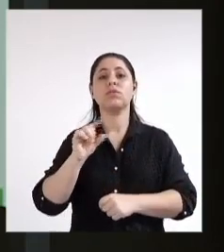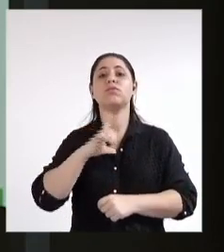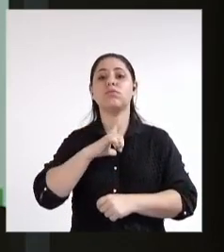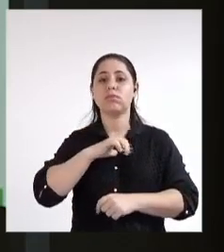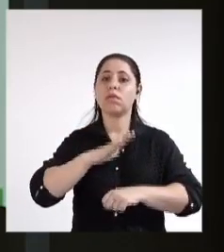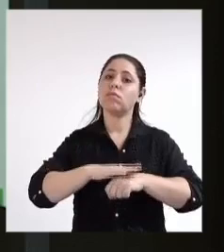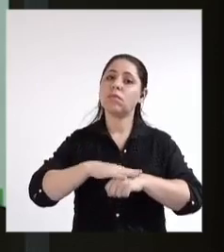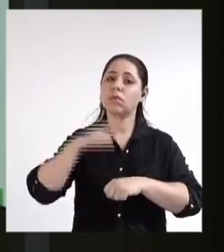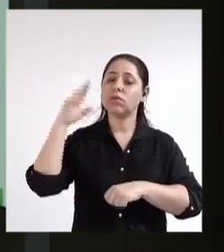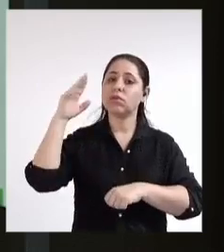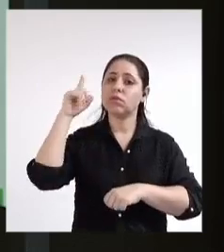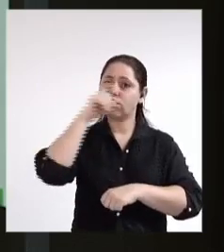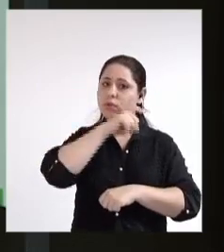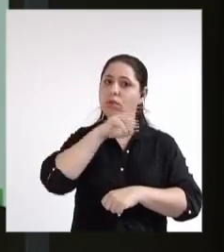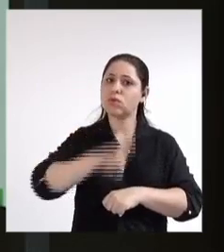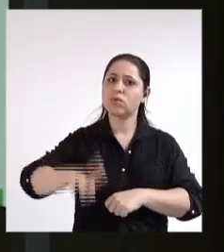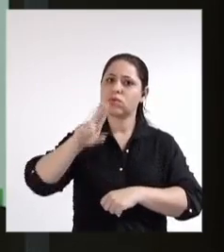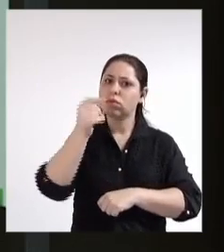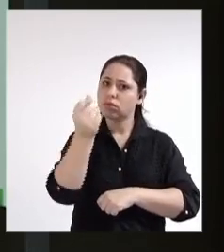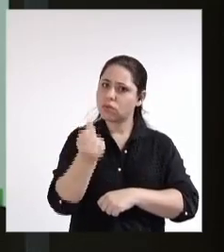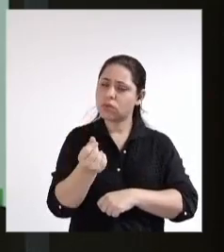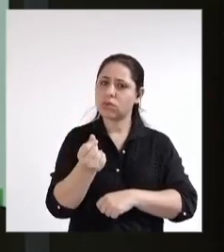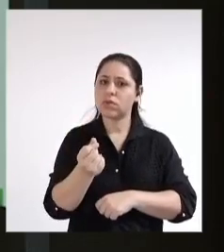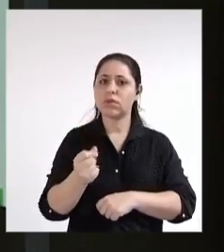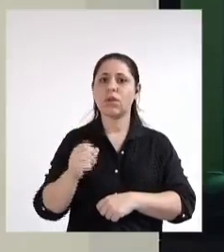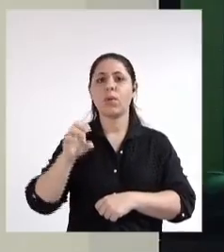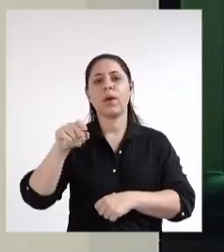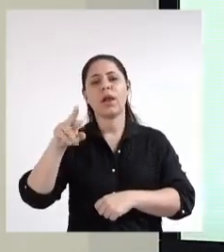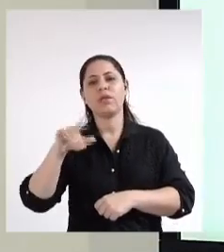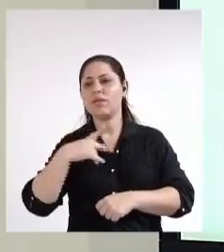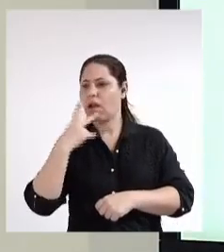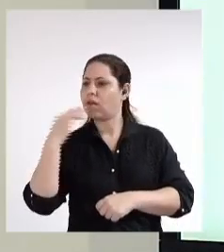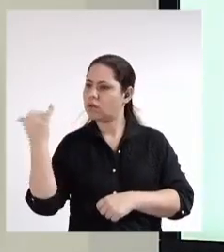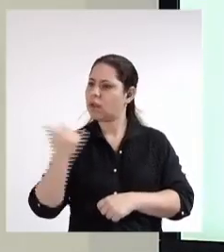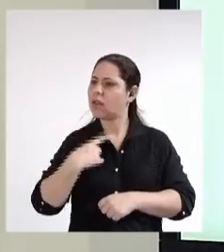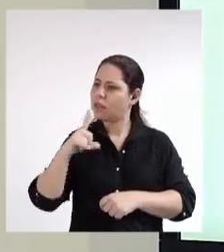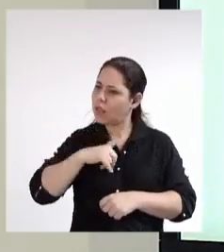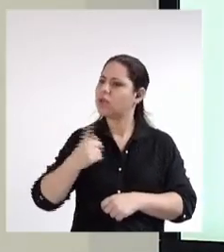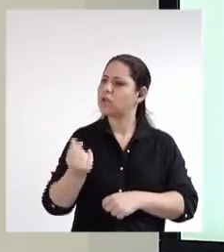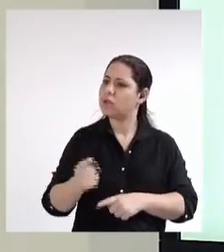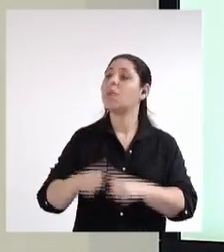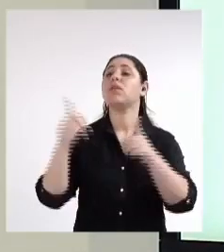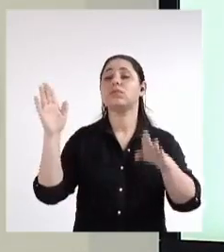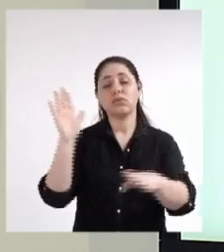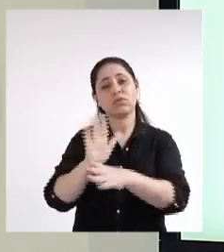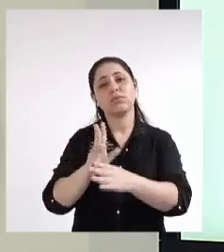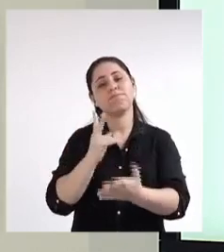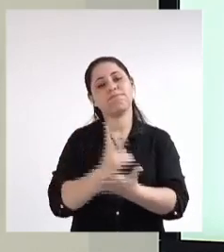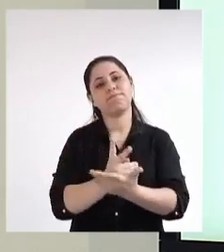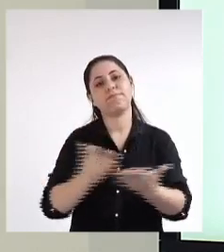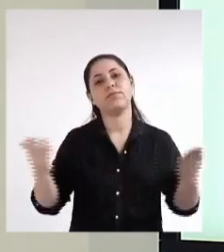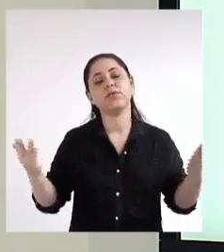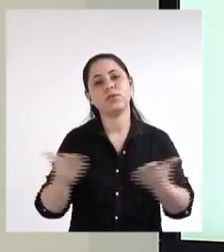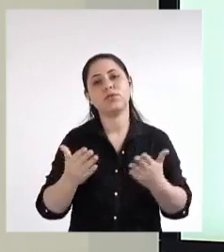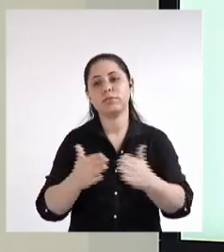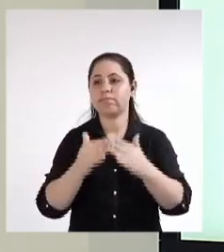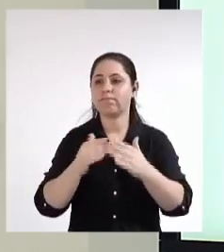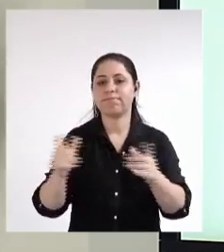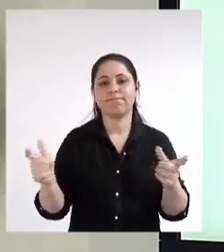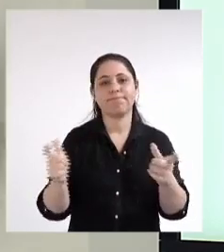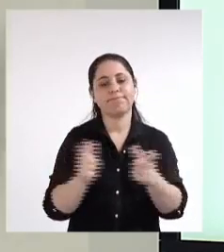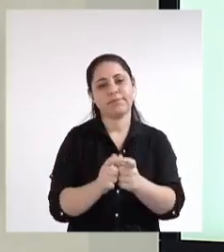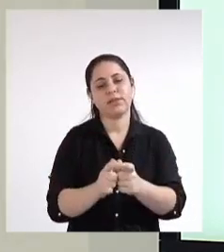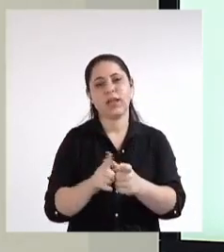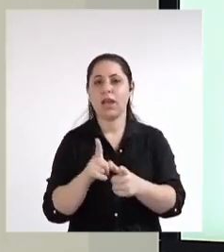d o dinheiro e oral do olhar pra mim vocês têm dinheiro né mas ajudava sempre ajudou hoje a gente perde muito menos é perfeito